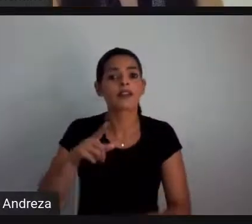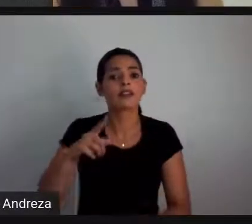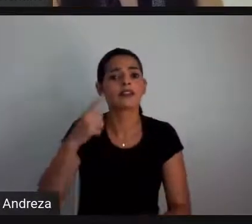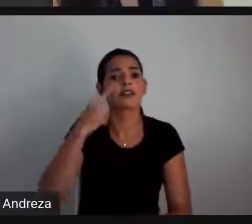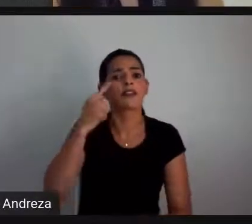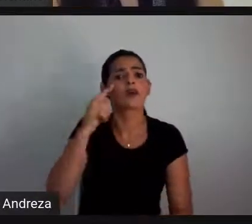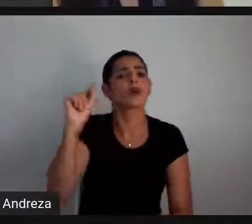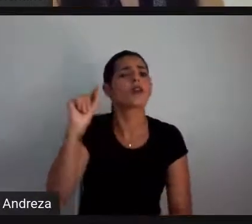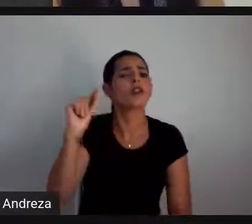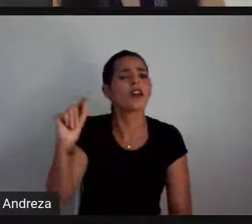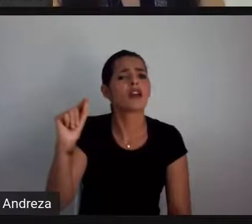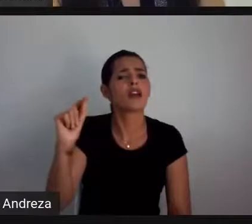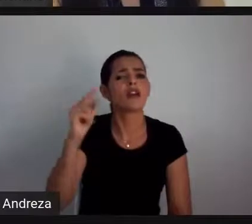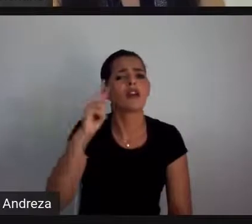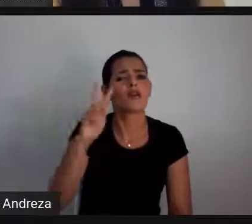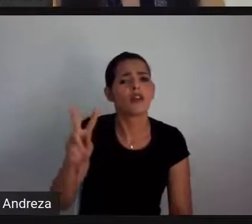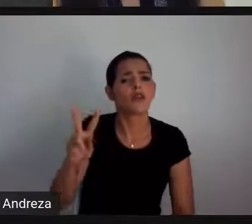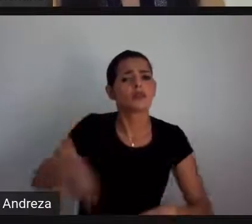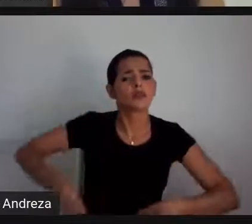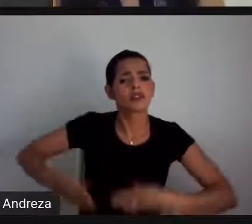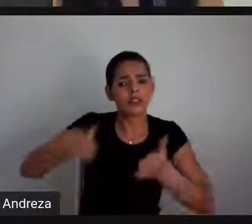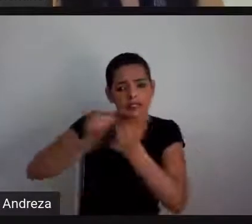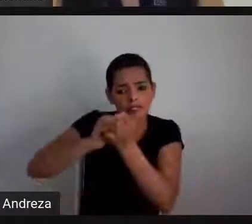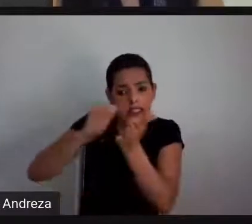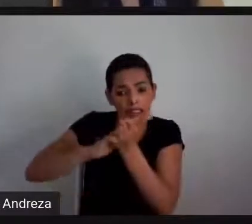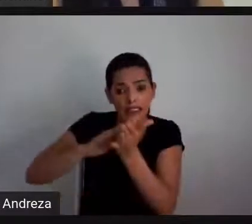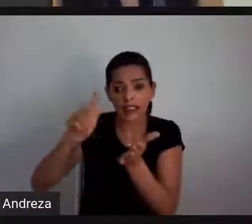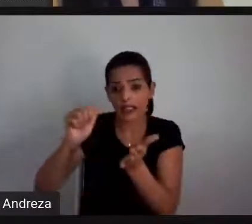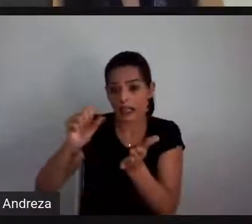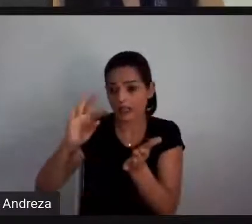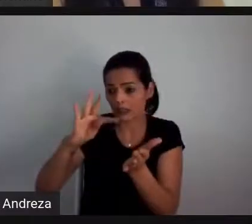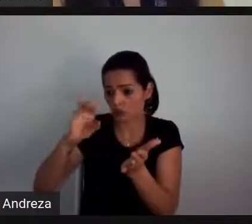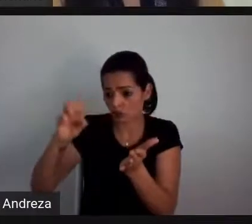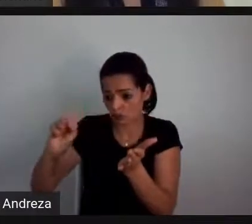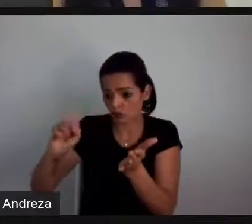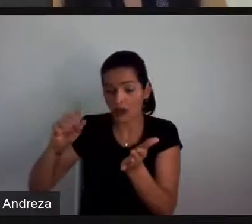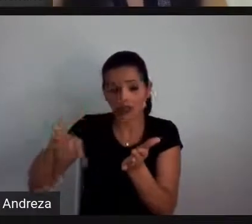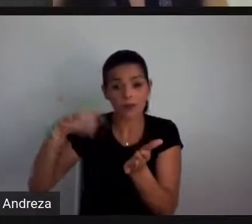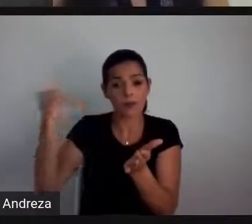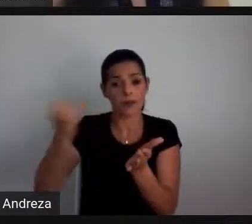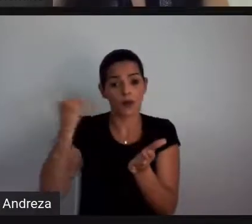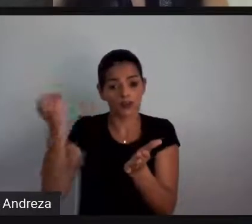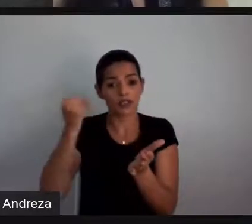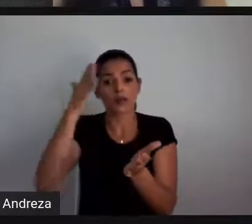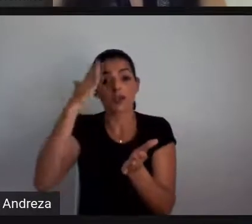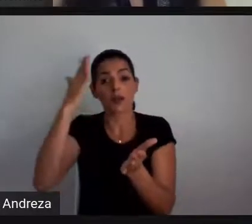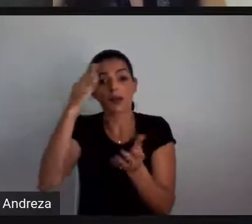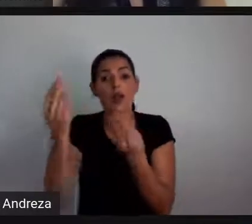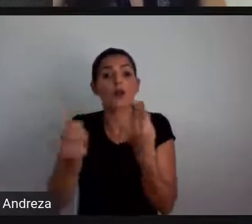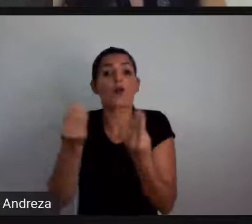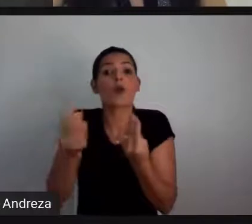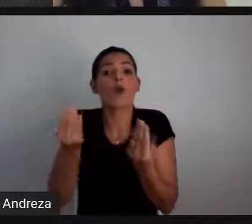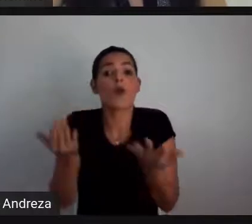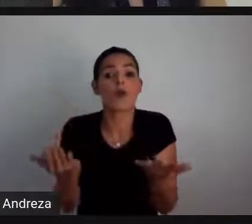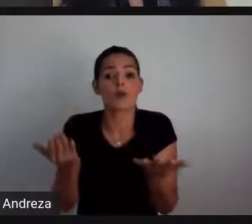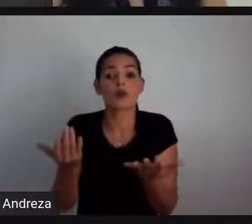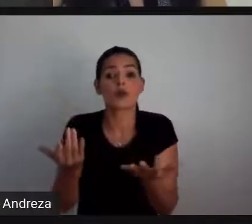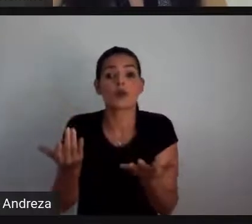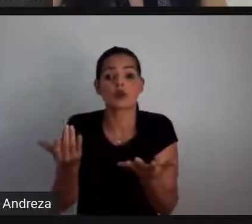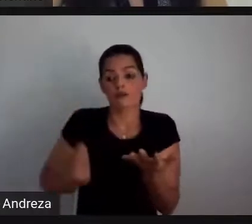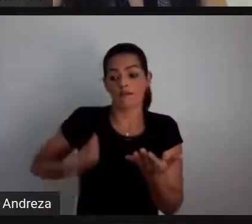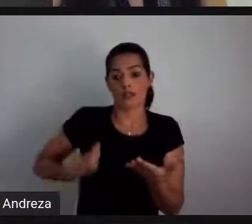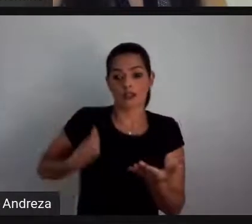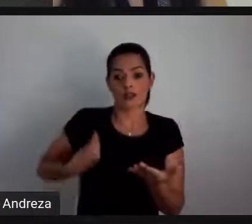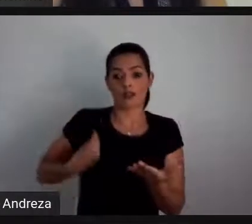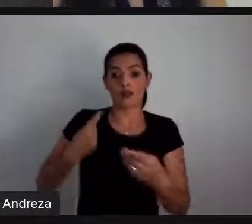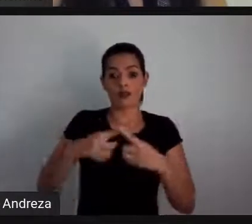passo, que é a anotação de gastos, que é essencial, né? É importante para a gente tomar pé mesmo da situação. E eu digo sempre que é um